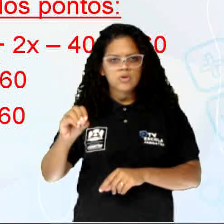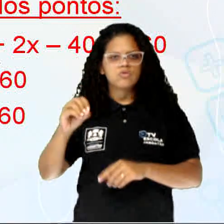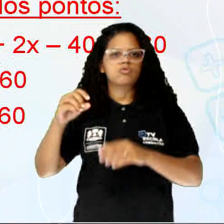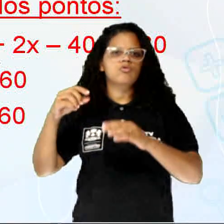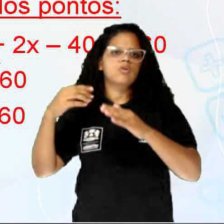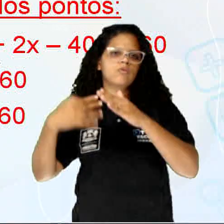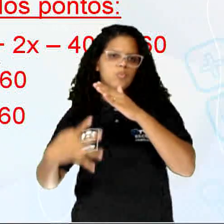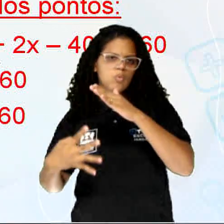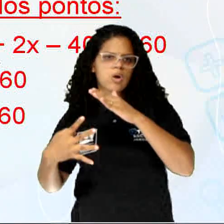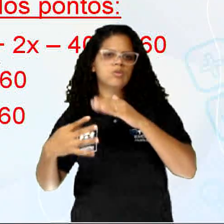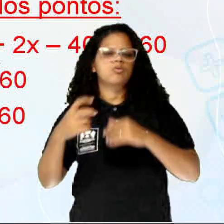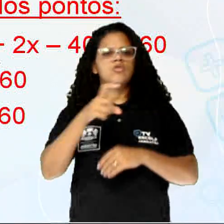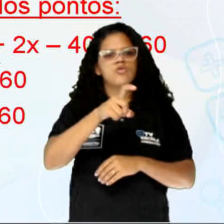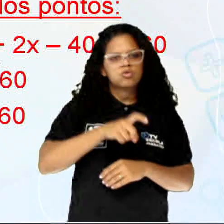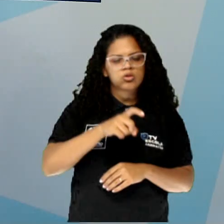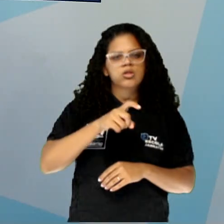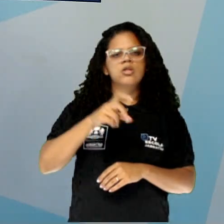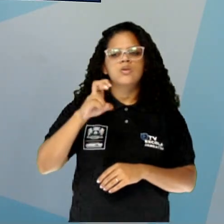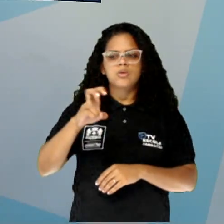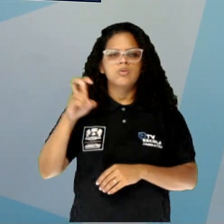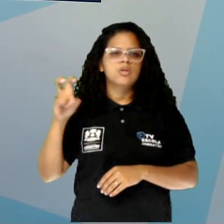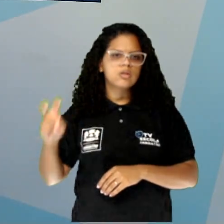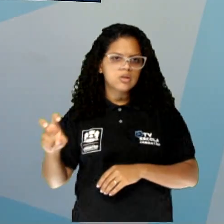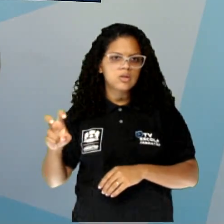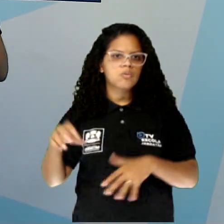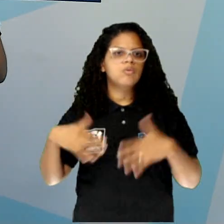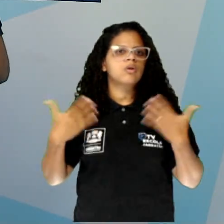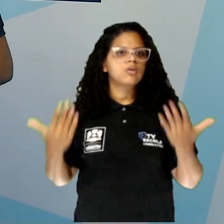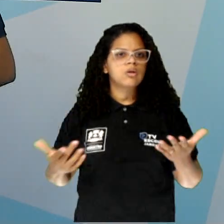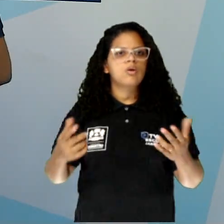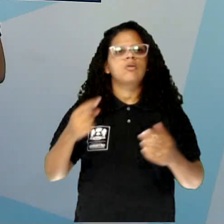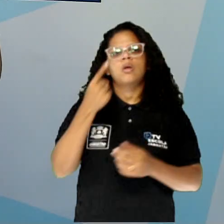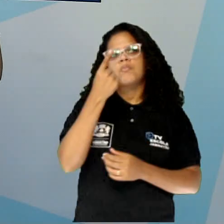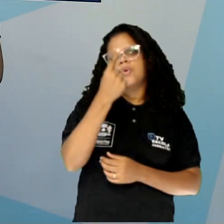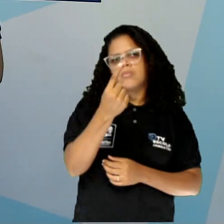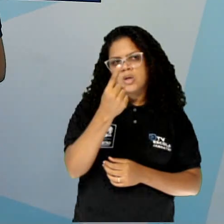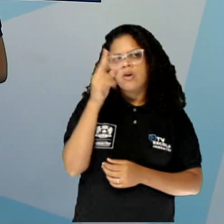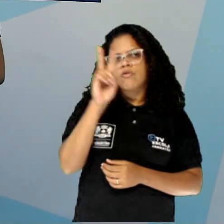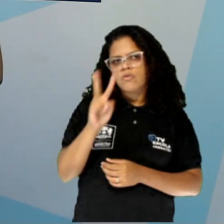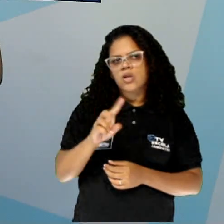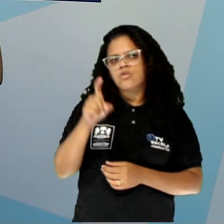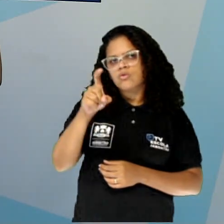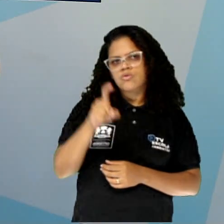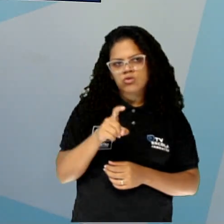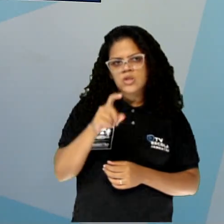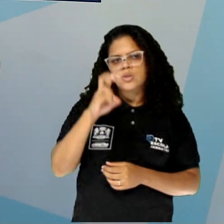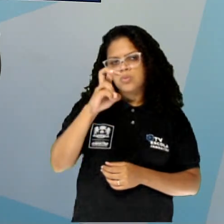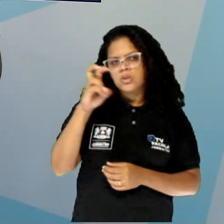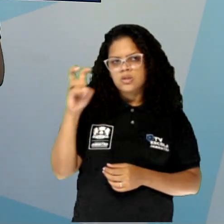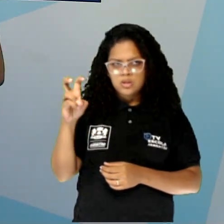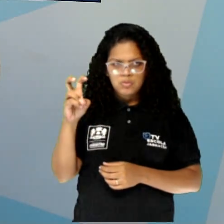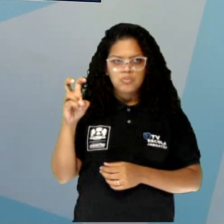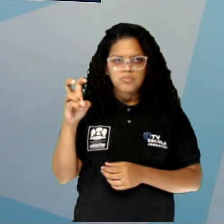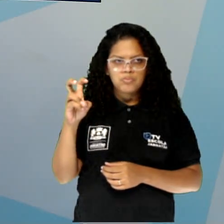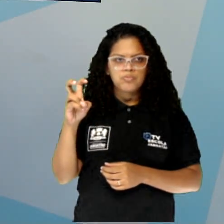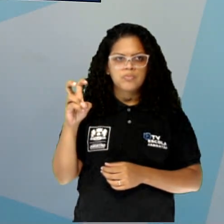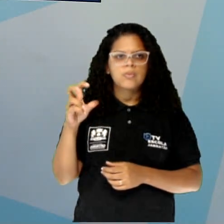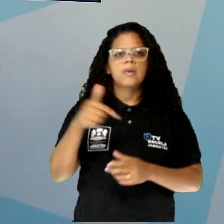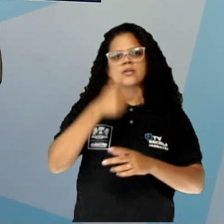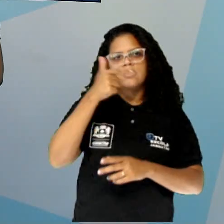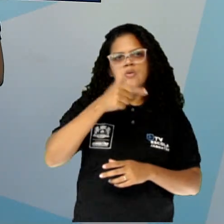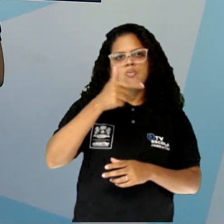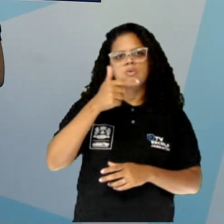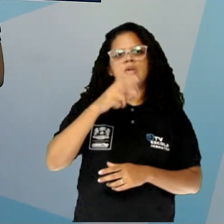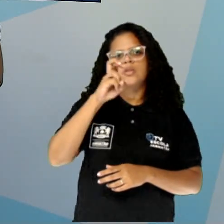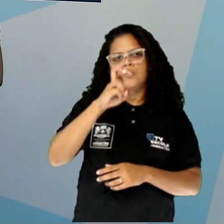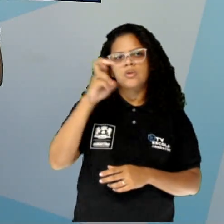igual a 55. Então, quer dizer que na primeira rodada, ela teve quantos pontos? 55. E na segunda, 55 menos